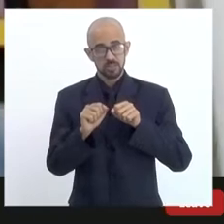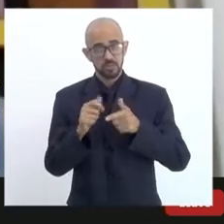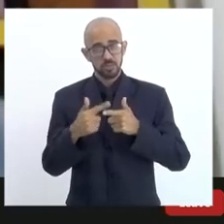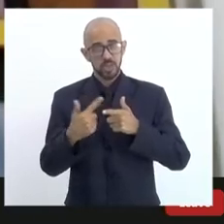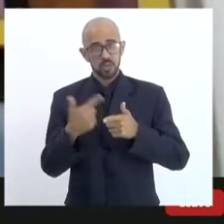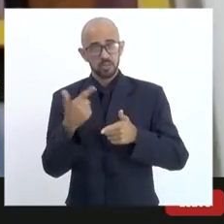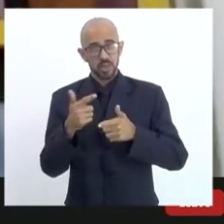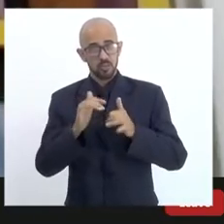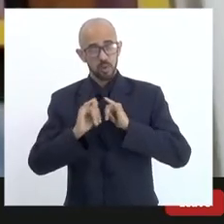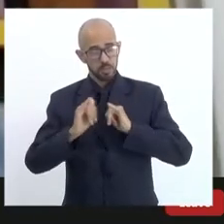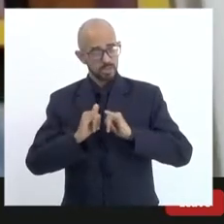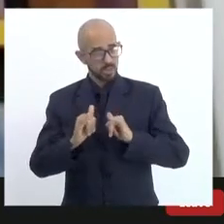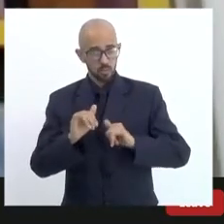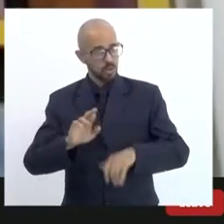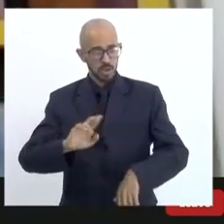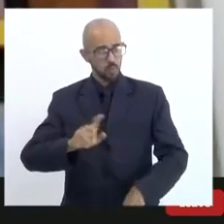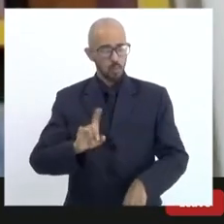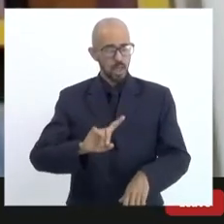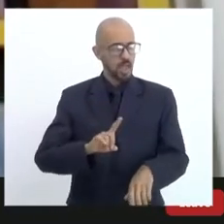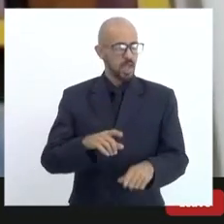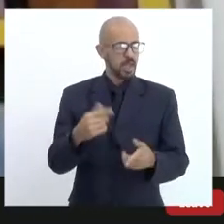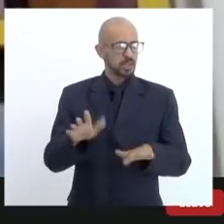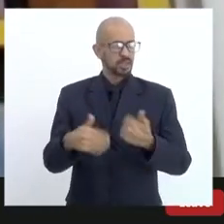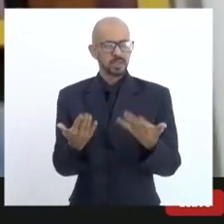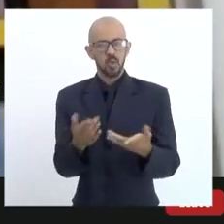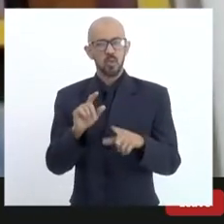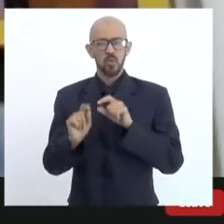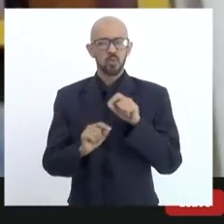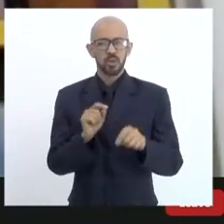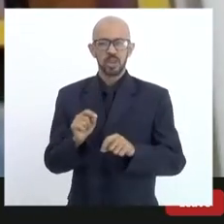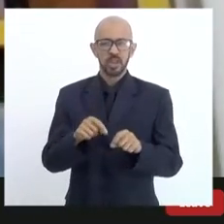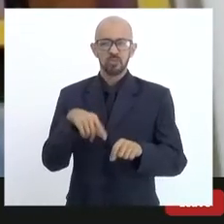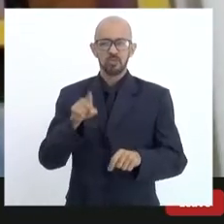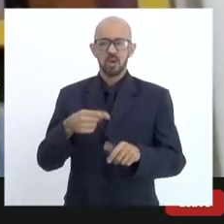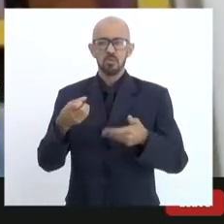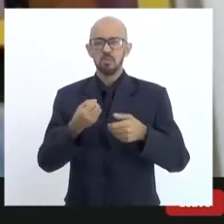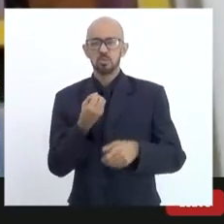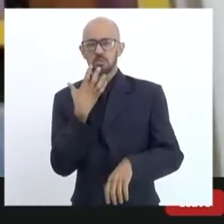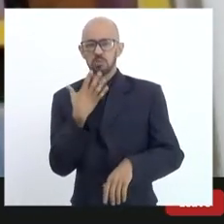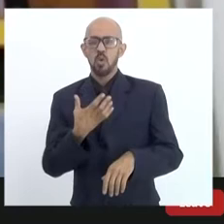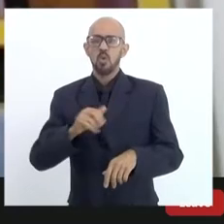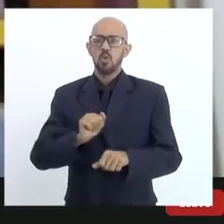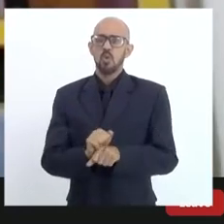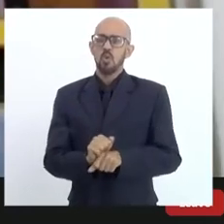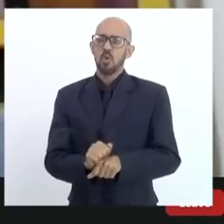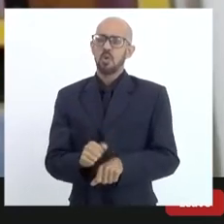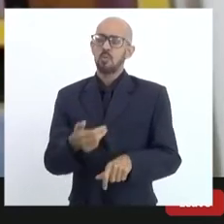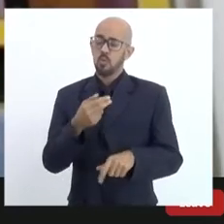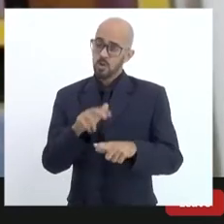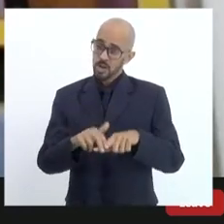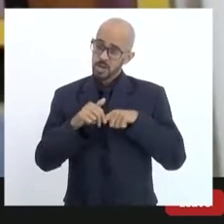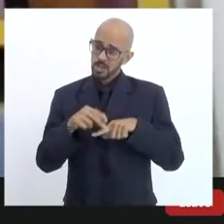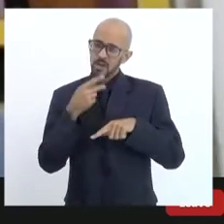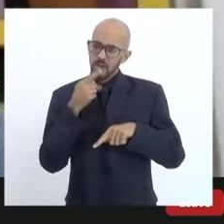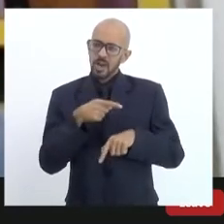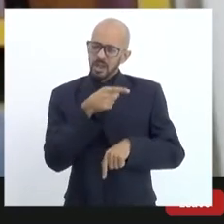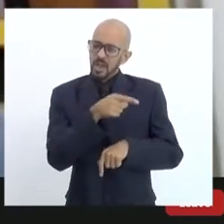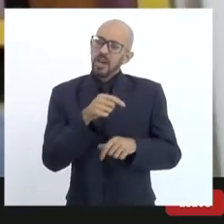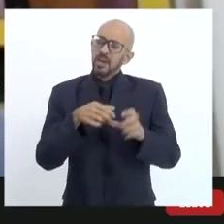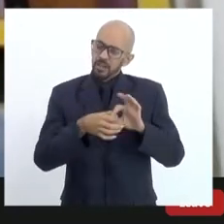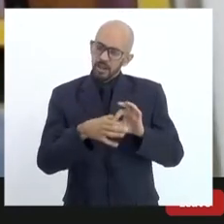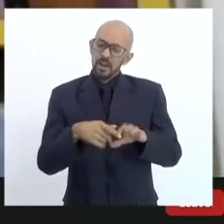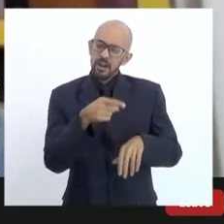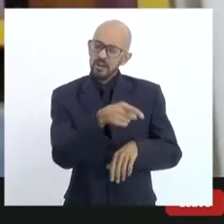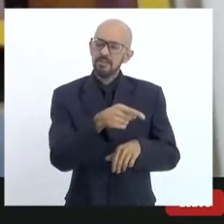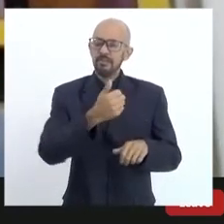Não é isto. Quer dizer, então, foi muito bom a Daniela, por isso que eu pedi, não, deixa a Daniela primeiro por conta disso, já sabia um